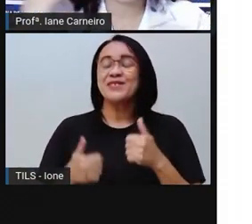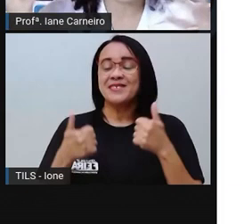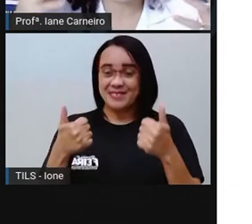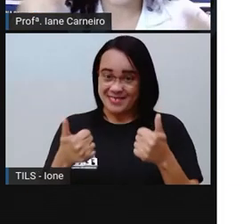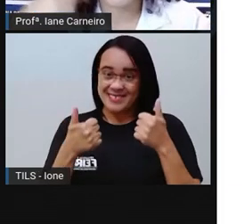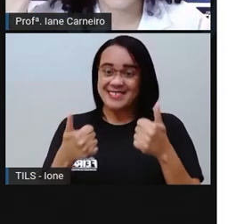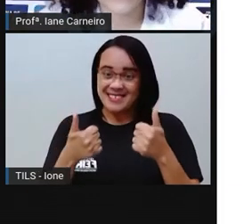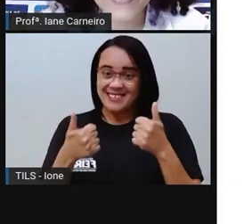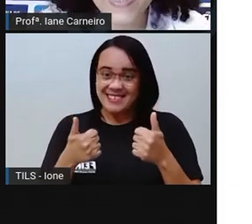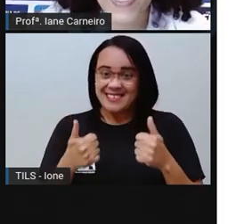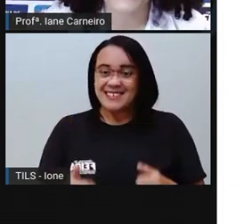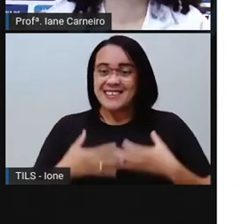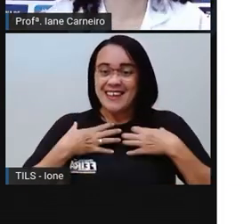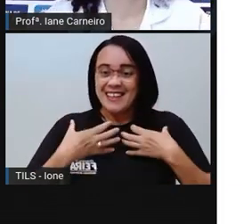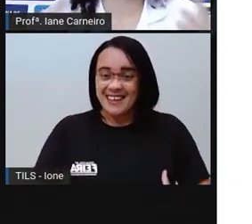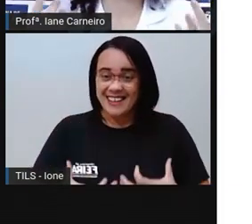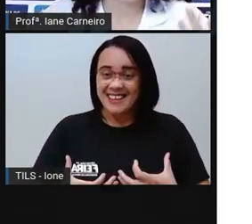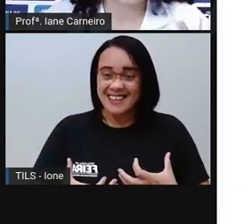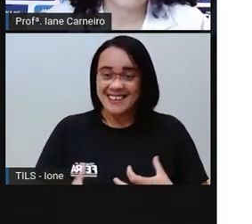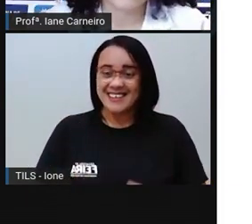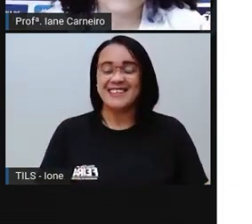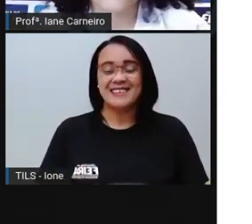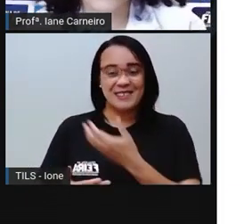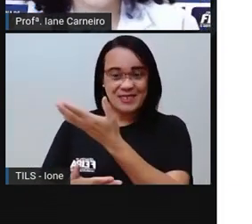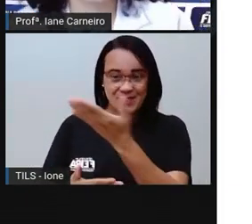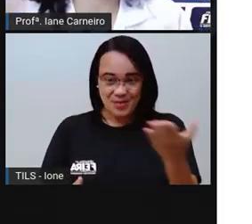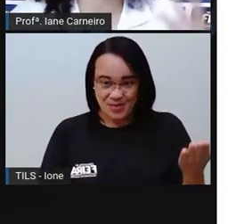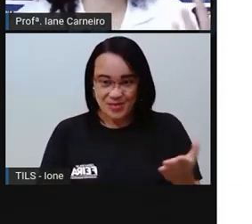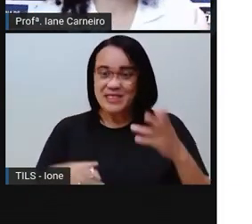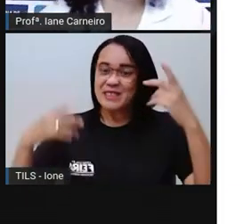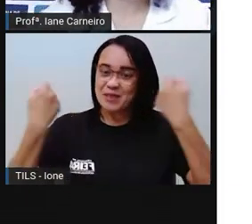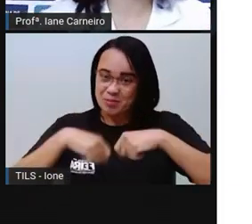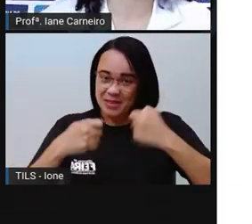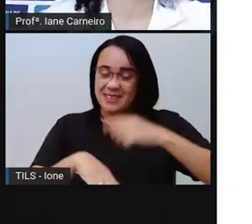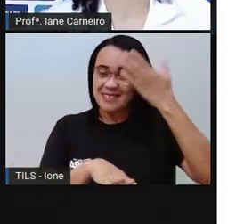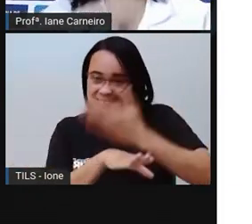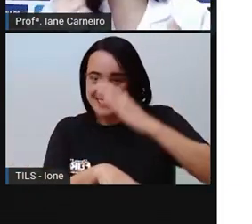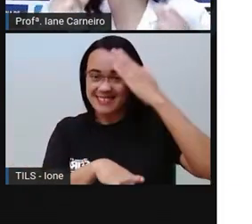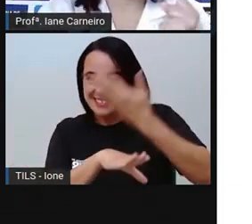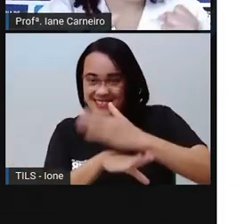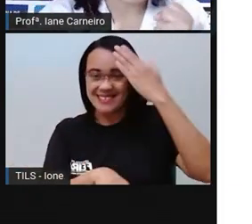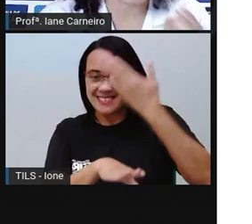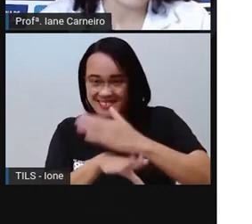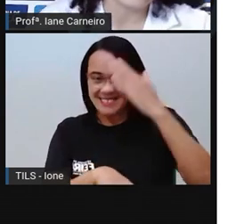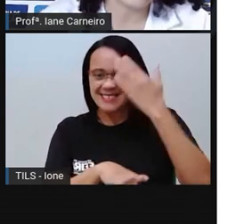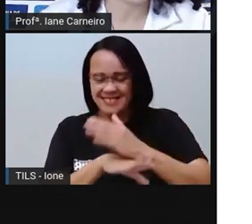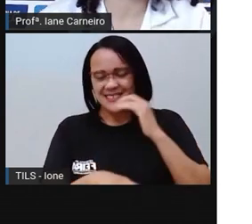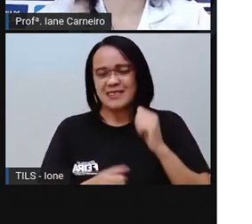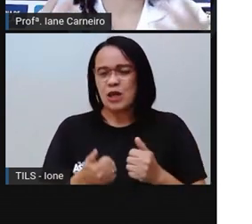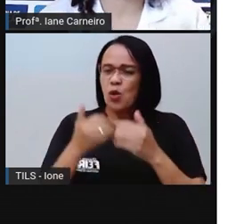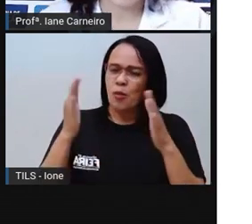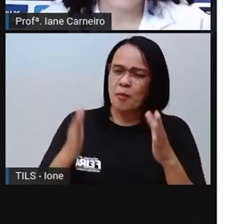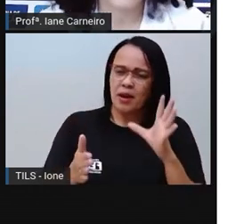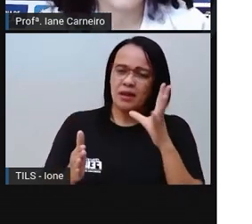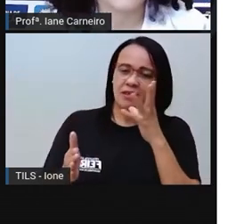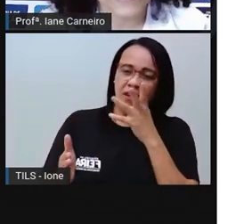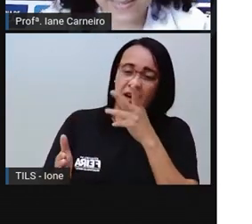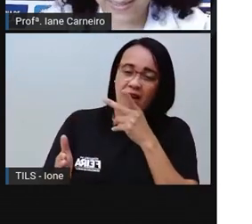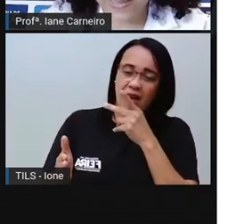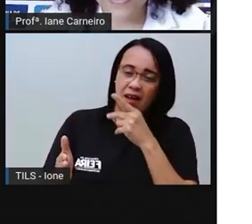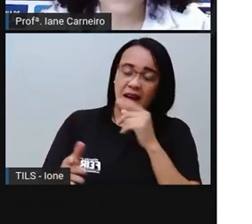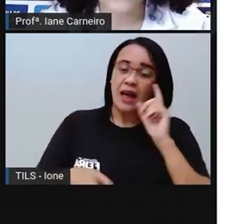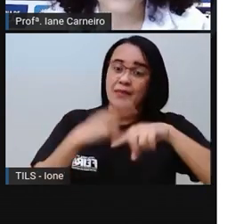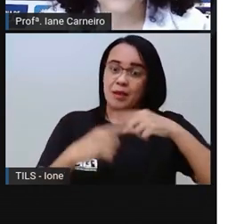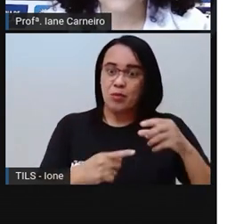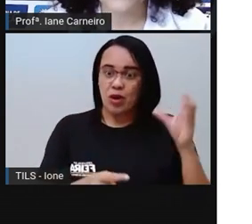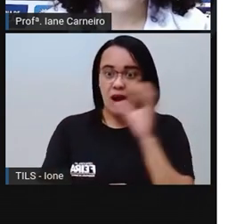Aí tem hora, ó, que cansa. Então vocês precisam, né, ir treinando. Começa devagarzinho, depois faz mais rápido,